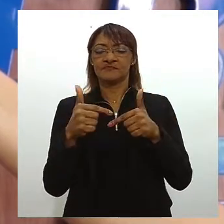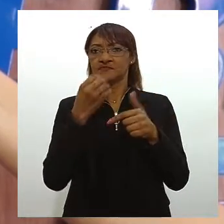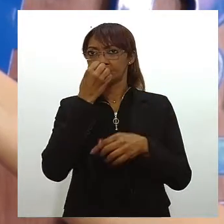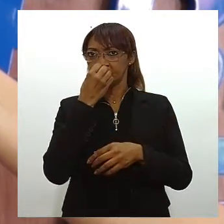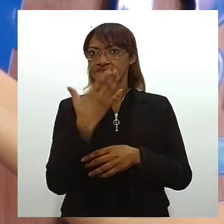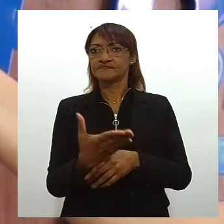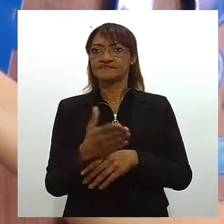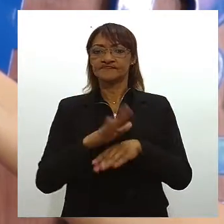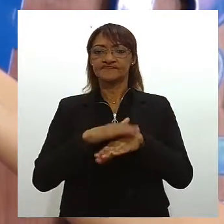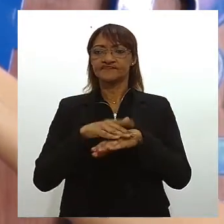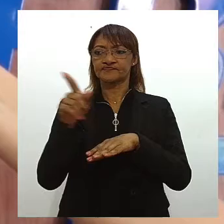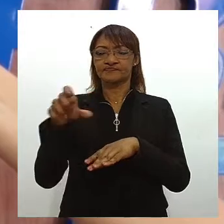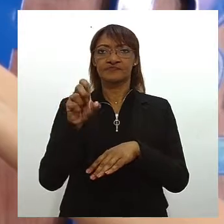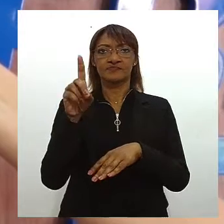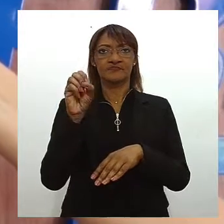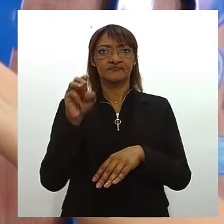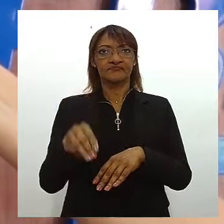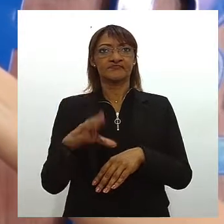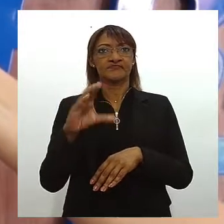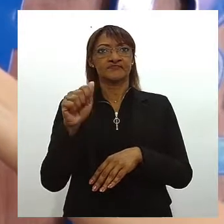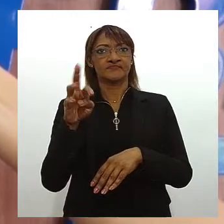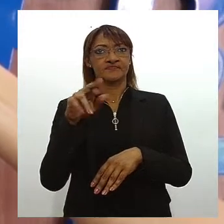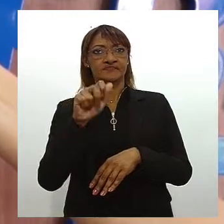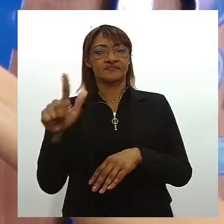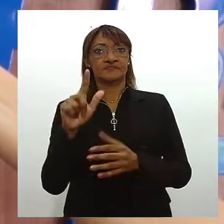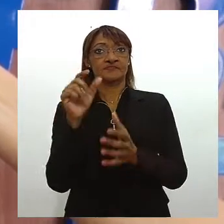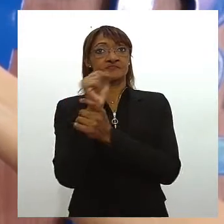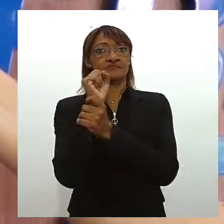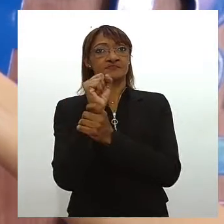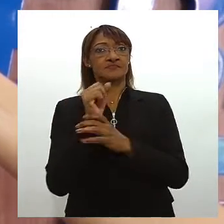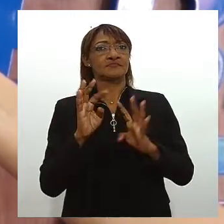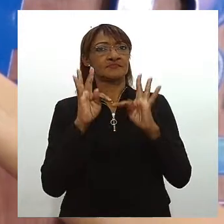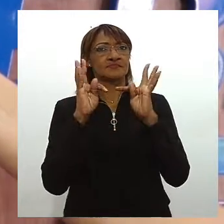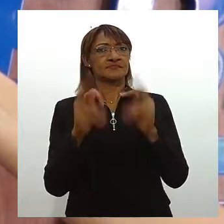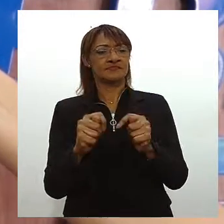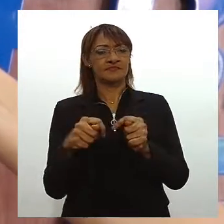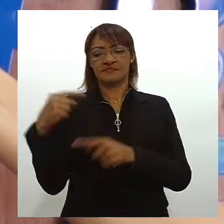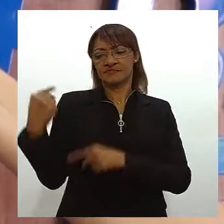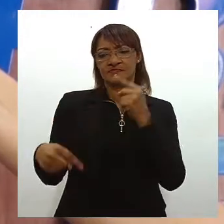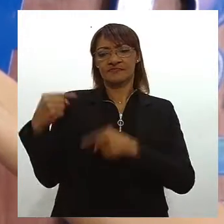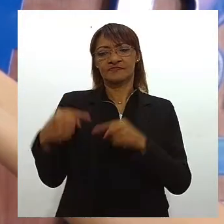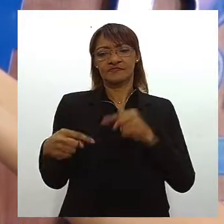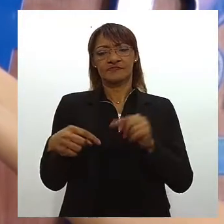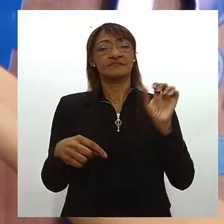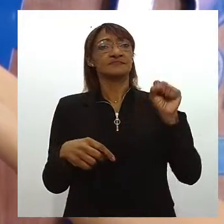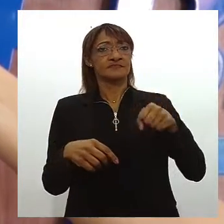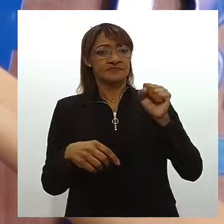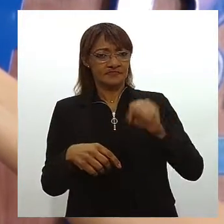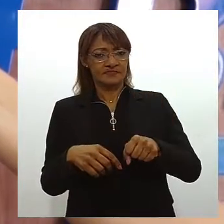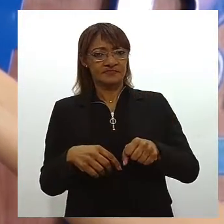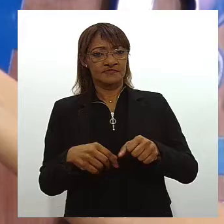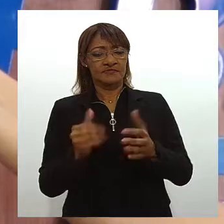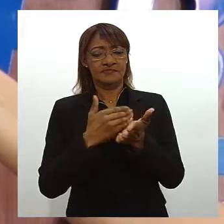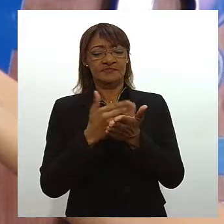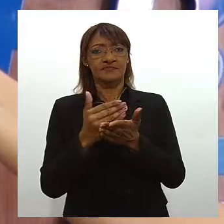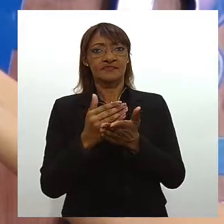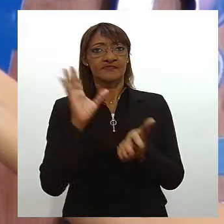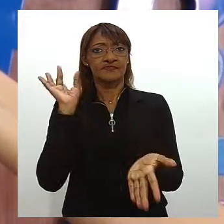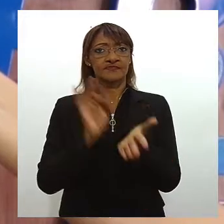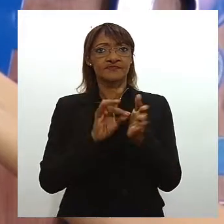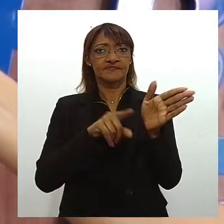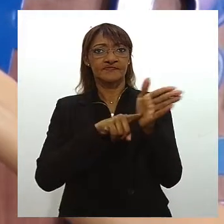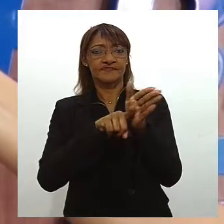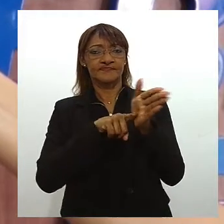Fundação Dom Cabral, e isso traz segurança para todos. Eu acho que a geração de políticas públicas deve ser feita a partir de dados reais,